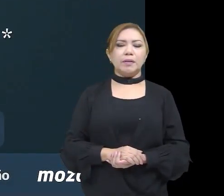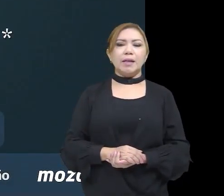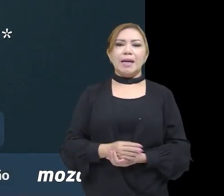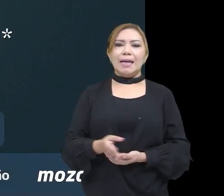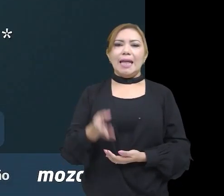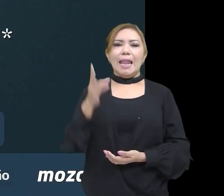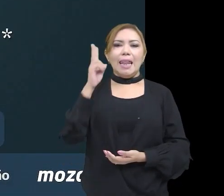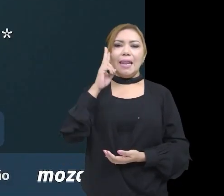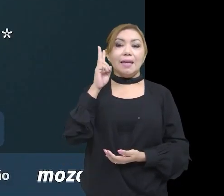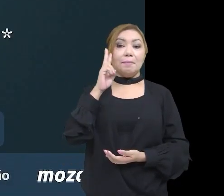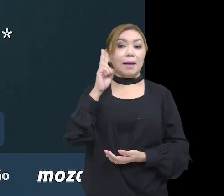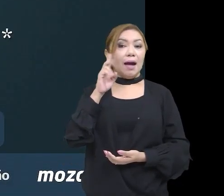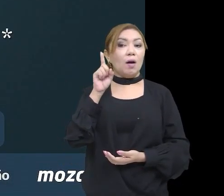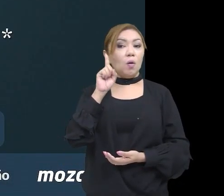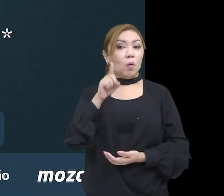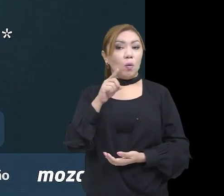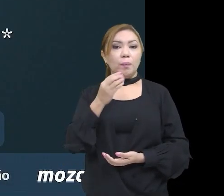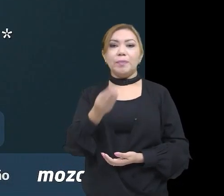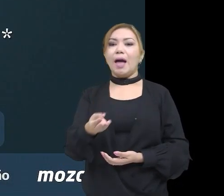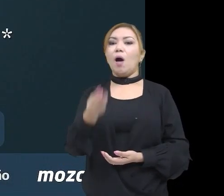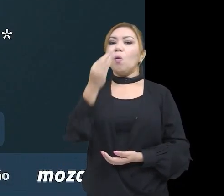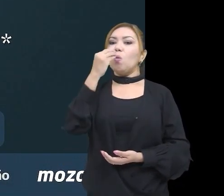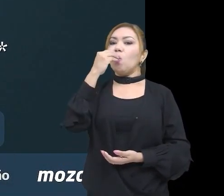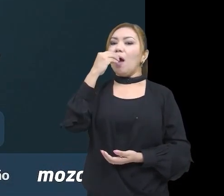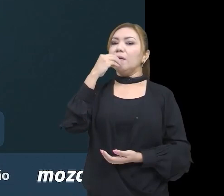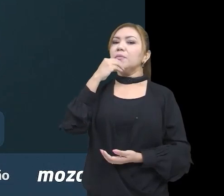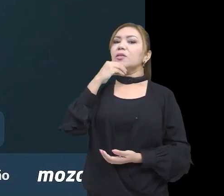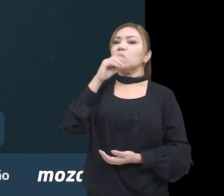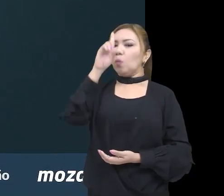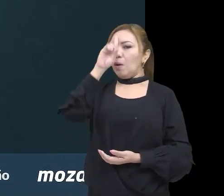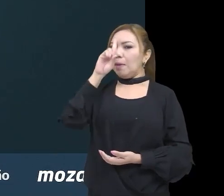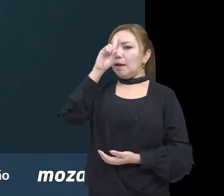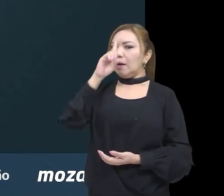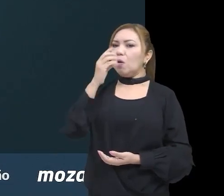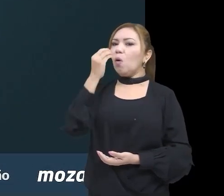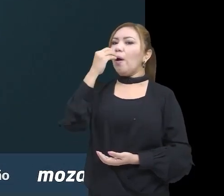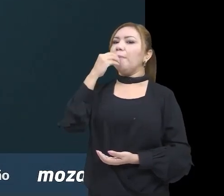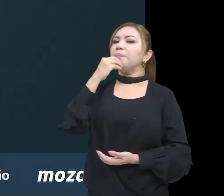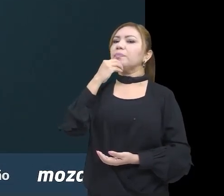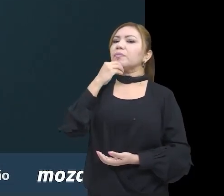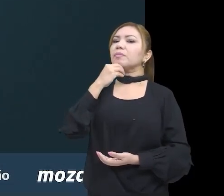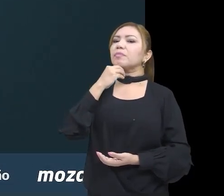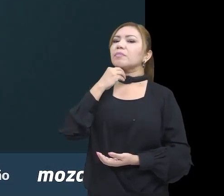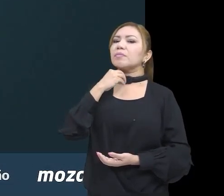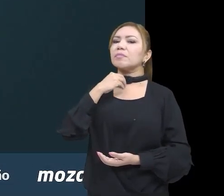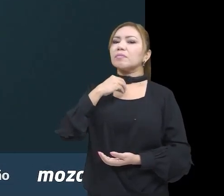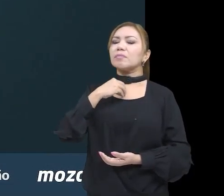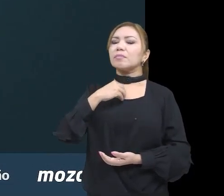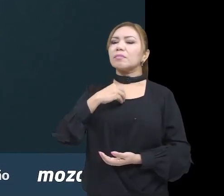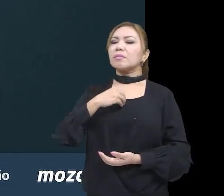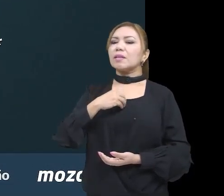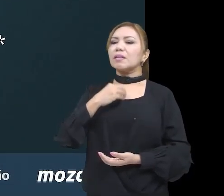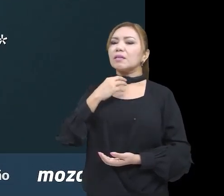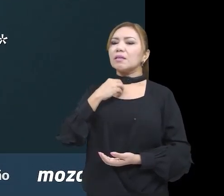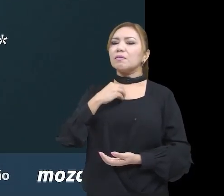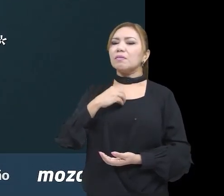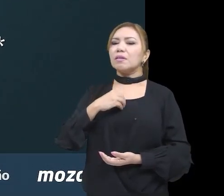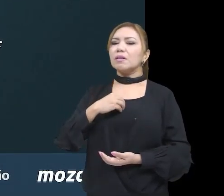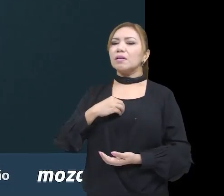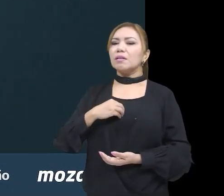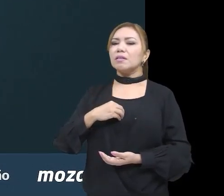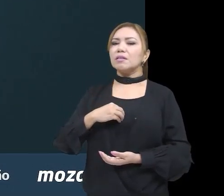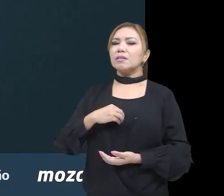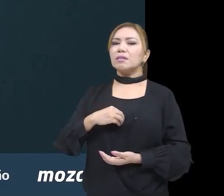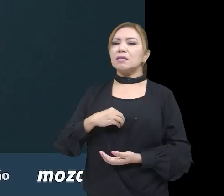deglutição, que é a entrada do alimento, lembram? É por aqui que o alimento passa depois de ser triturado